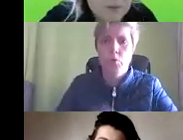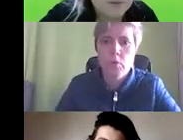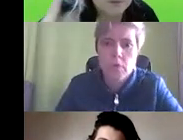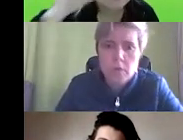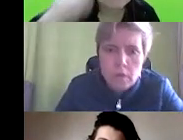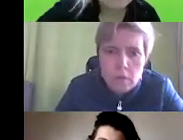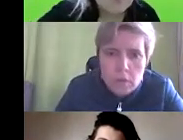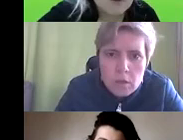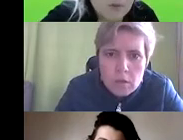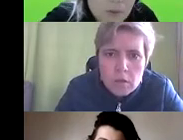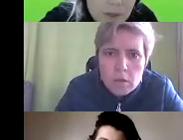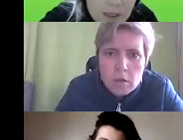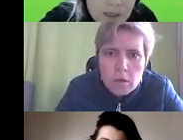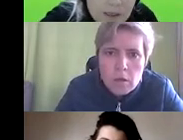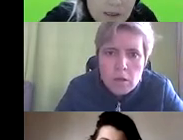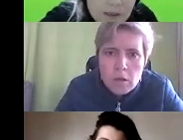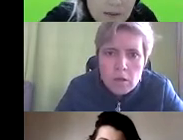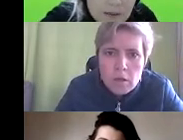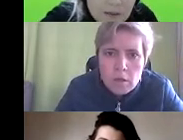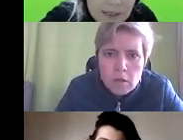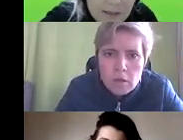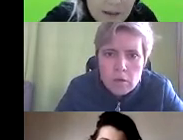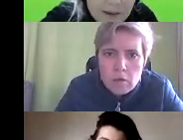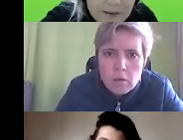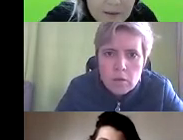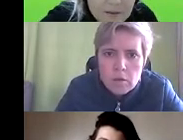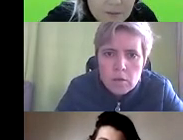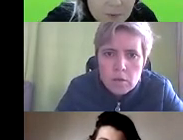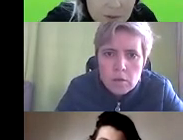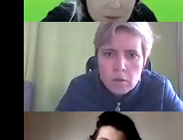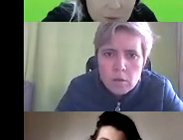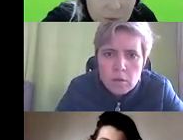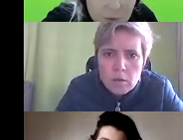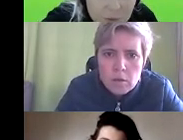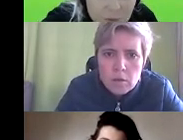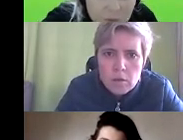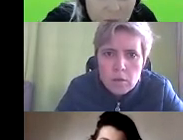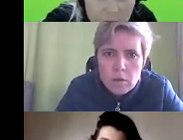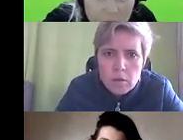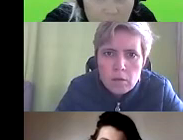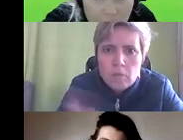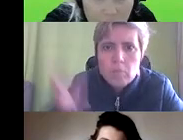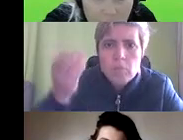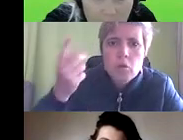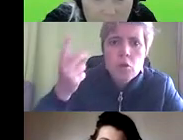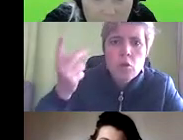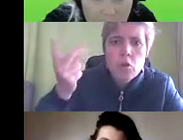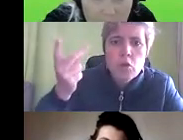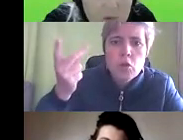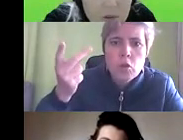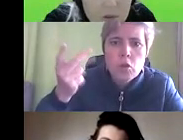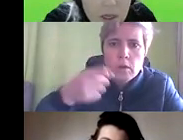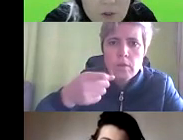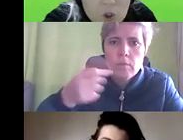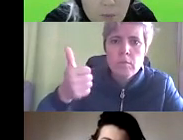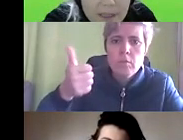novembro, com a colega Lara, se possível. 18? Não,